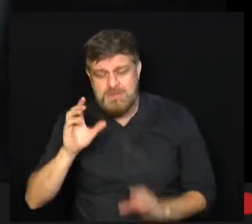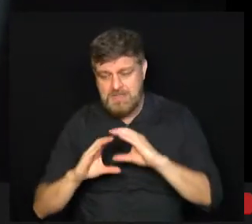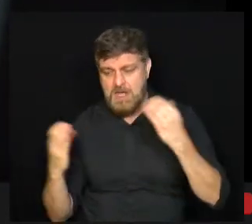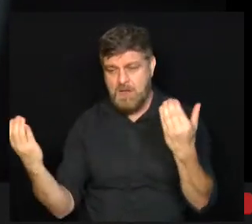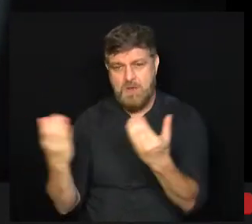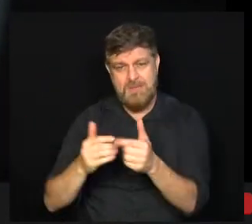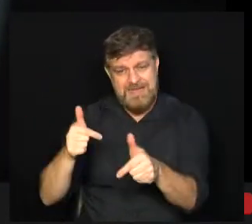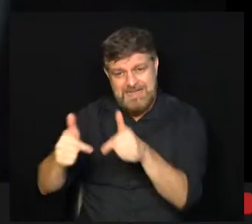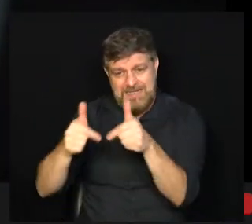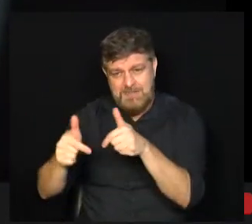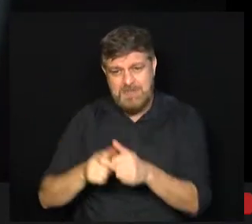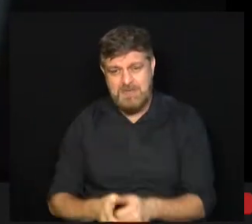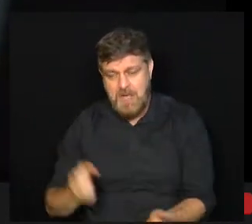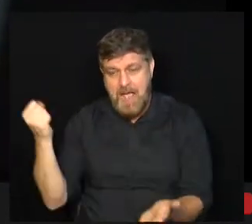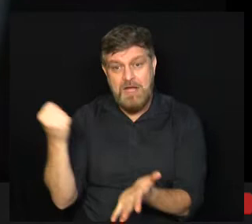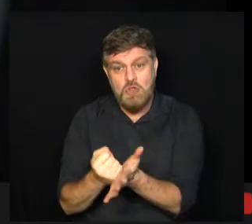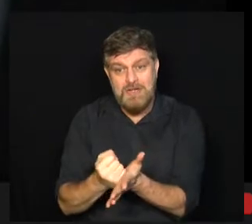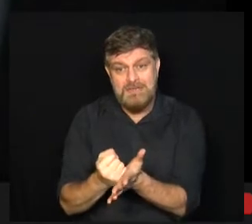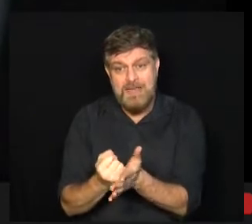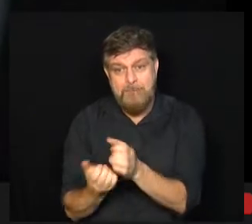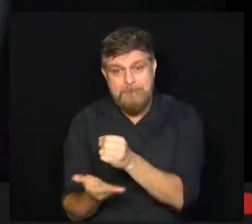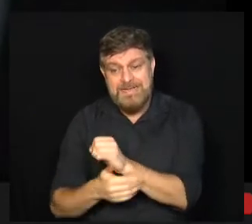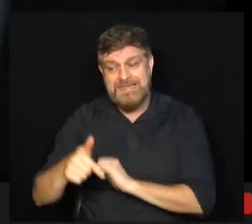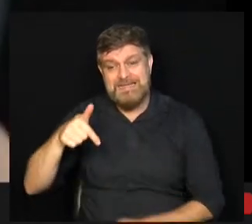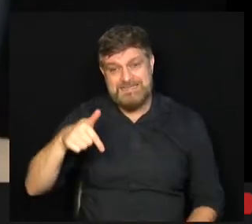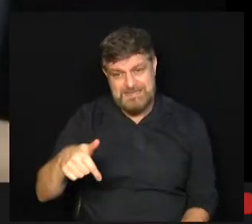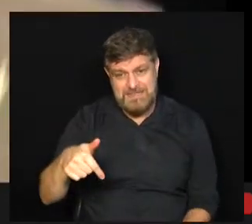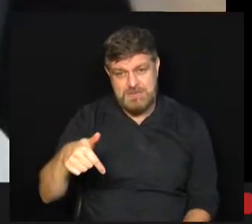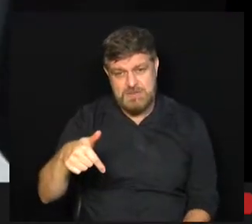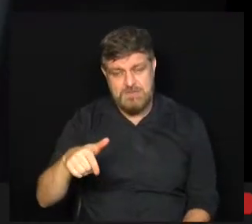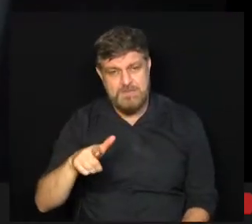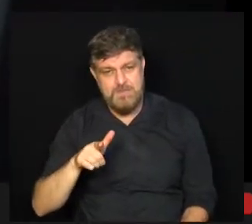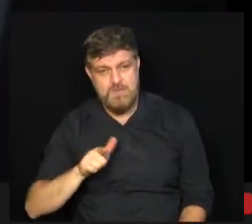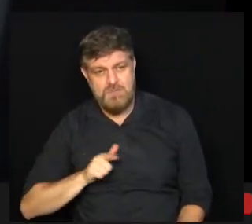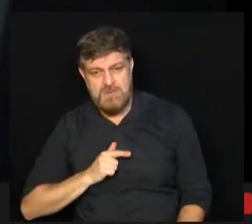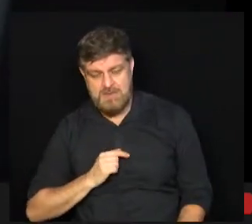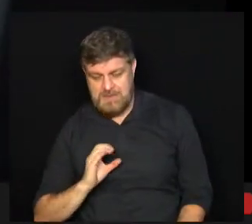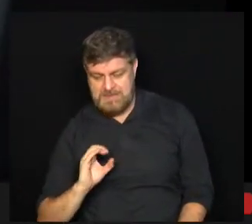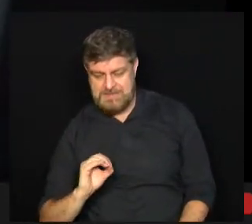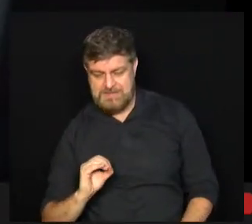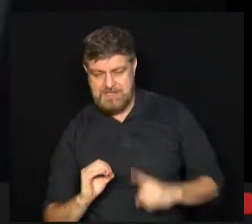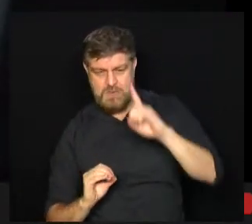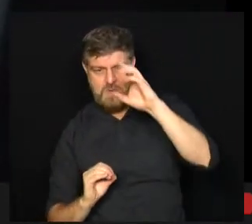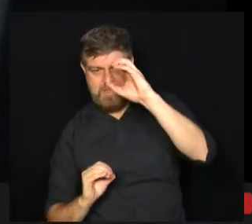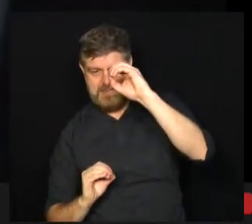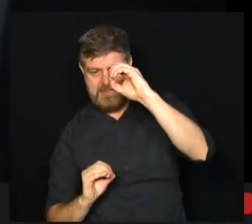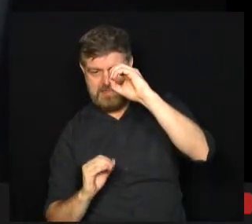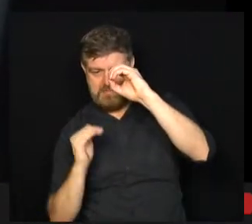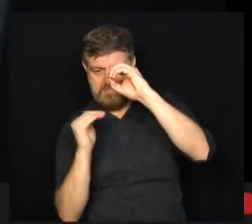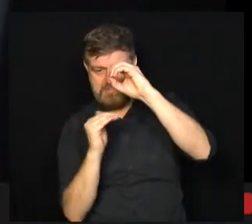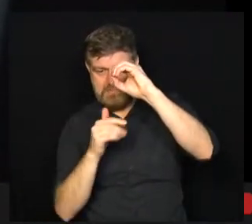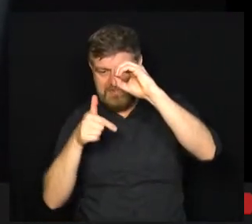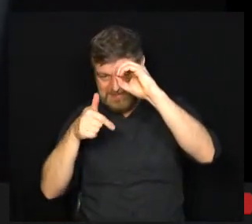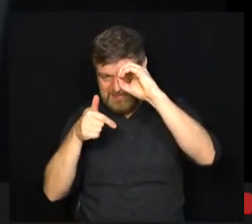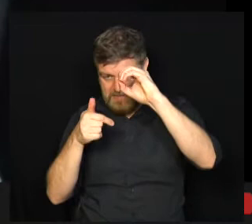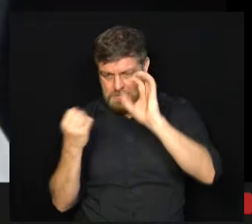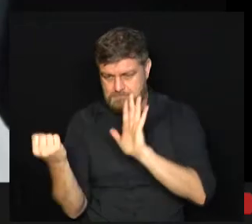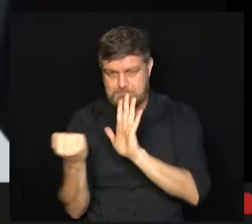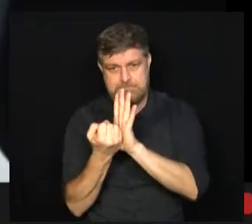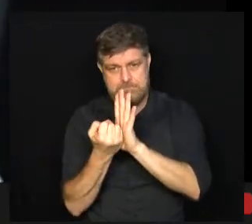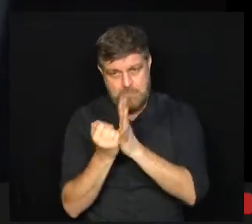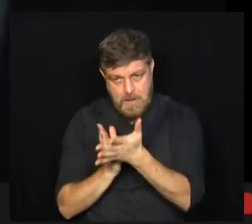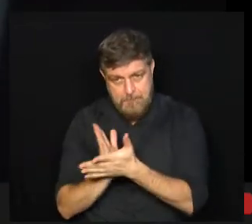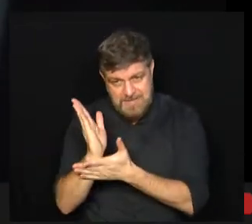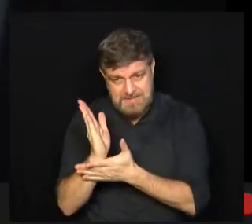aérea, a nota mínima é 7, né? 7, numa escala de 0 a 10. Mas o que eu falo sempre é o seguinte: